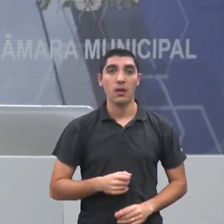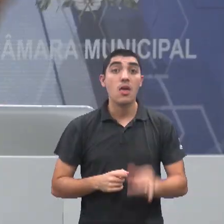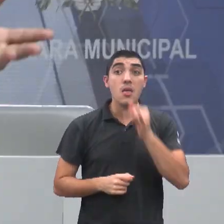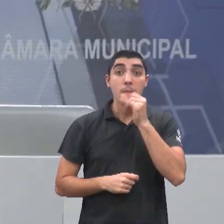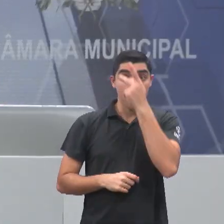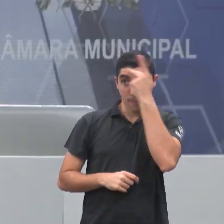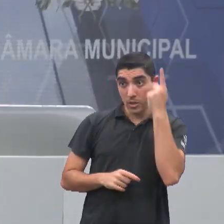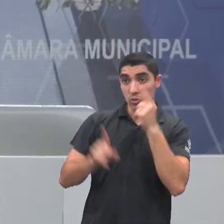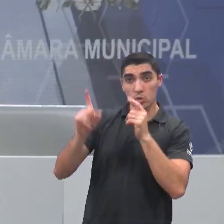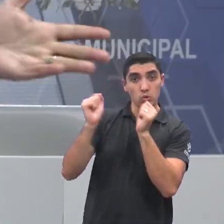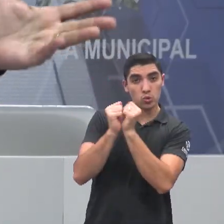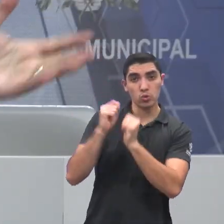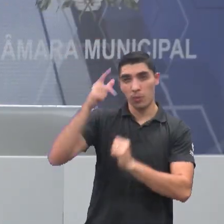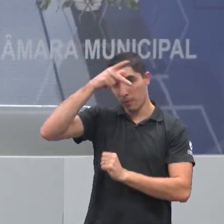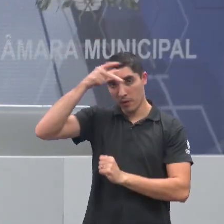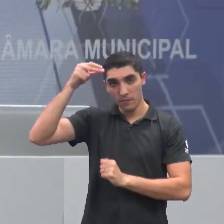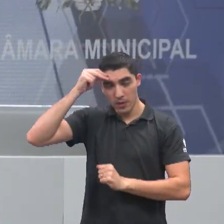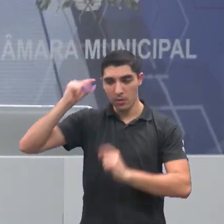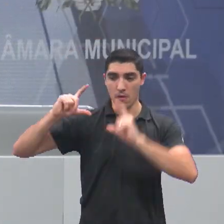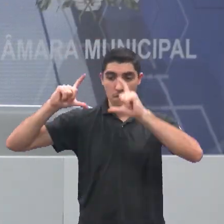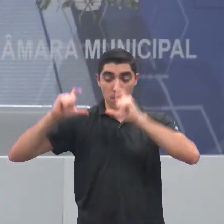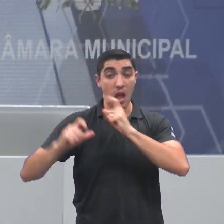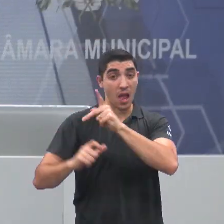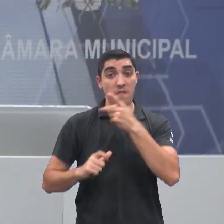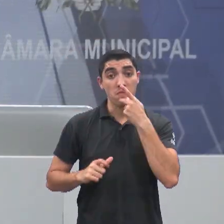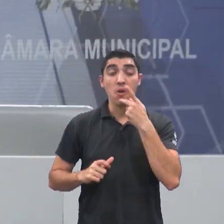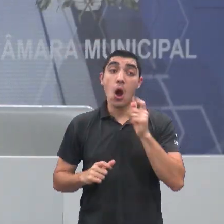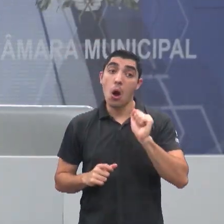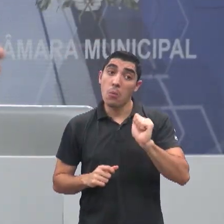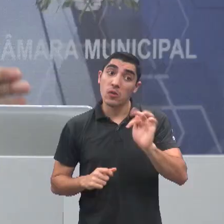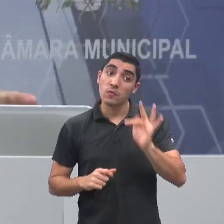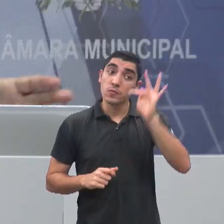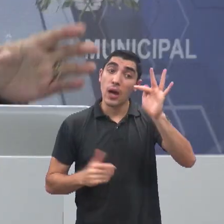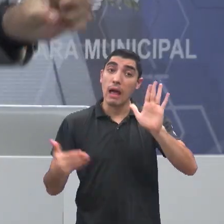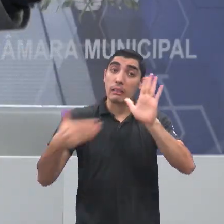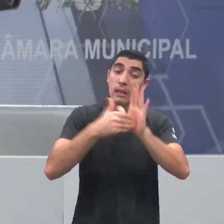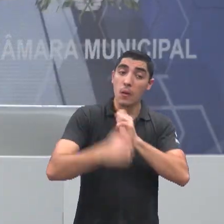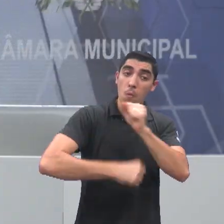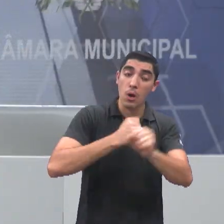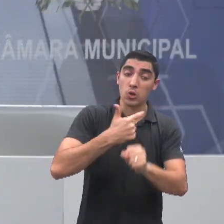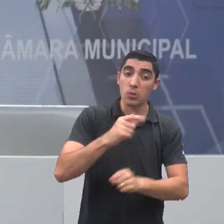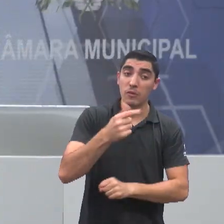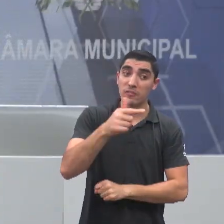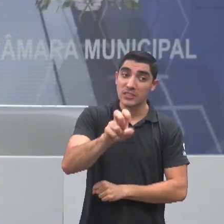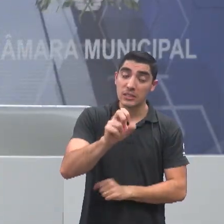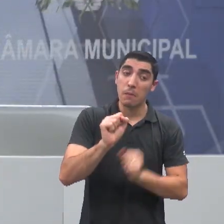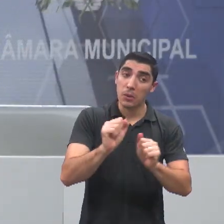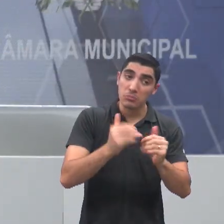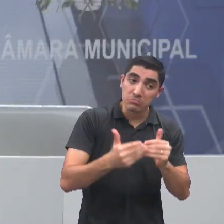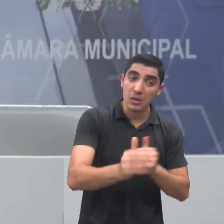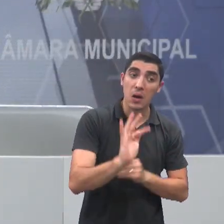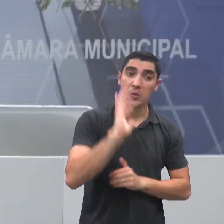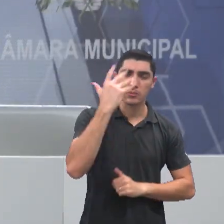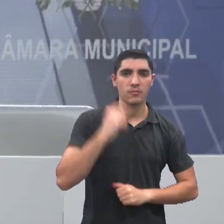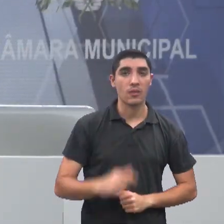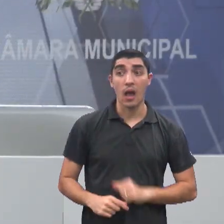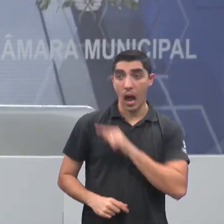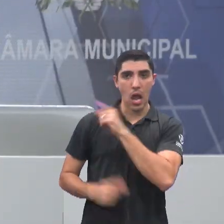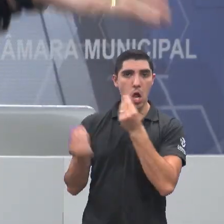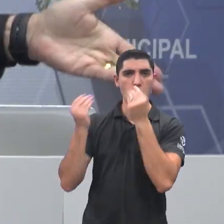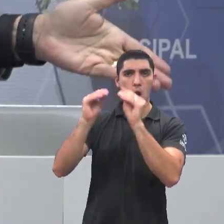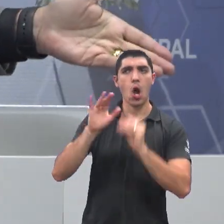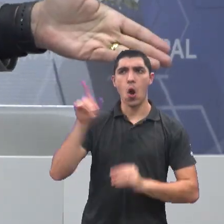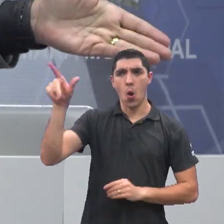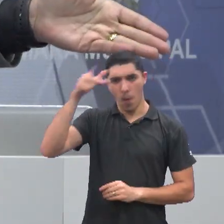até 2025, que é uma promessa do prefeito. Aí o vereador já coloca lá o seguinte, prefeito promete ambulatório trans. Espera aí, o